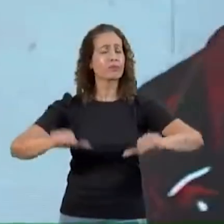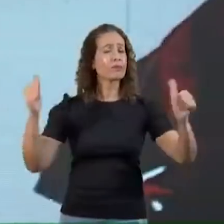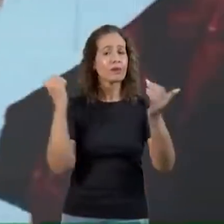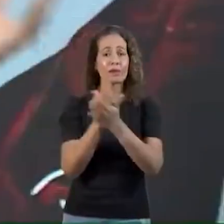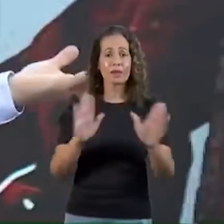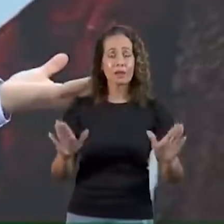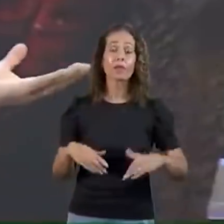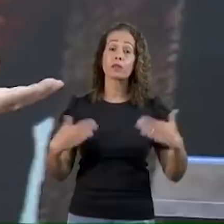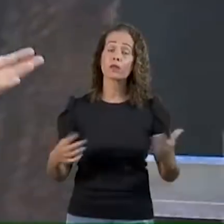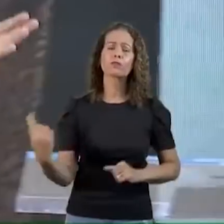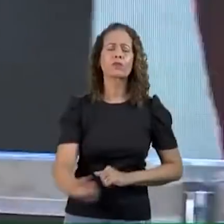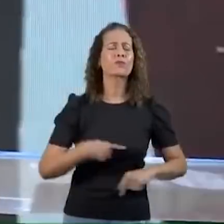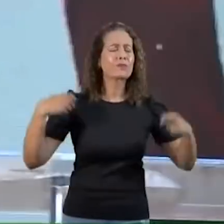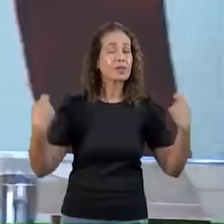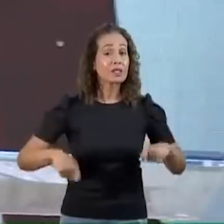Então